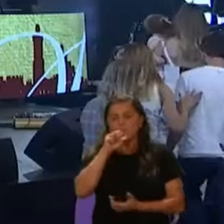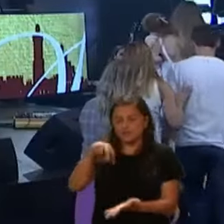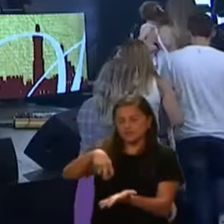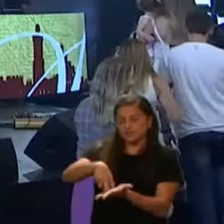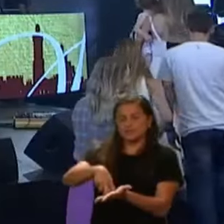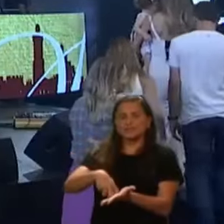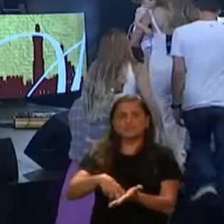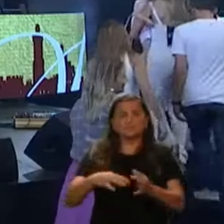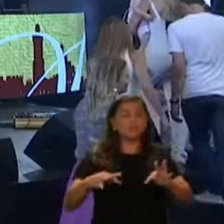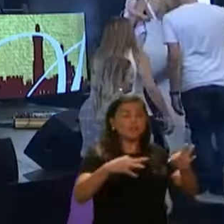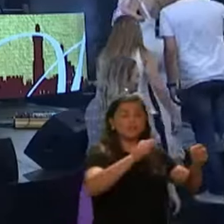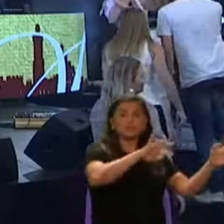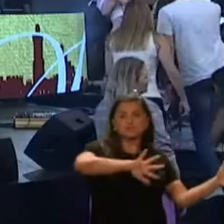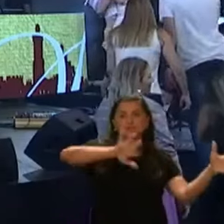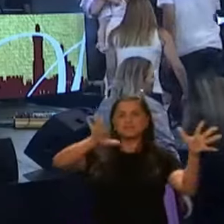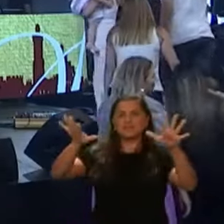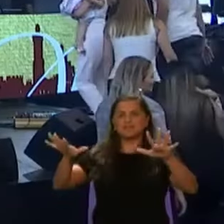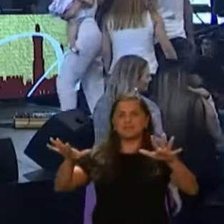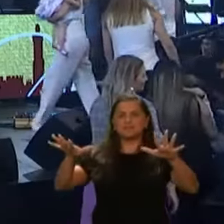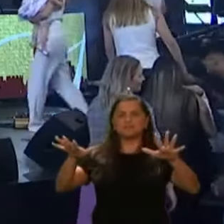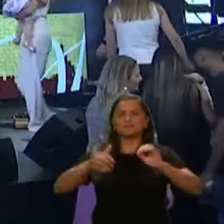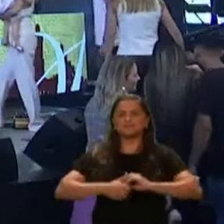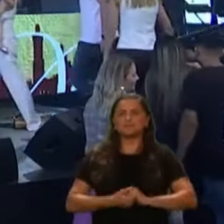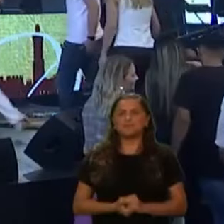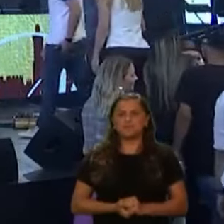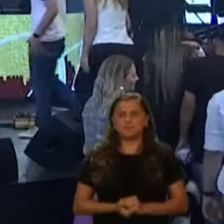estendesse as suas mãos aqui para essa família linda.